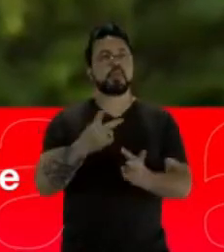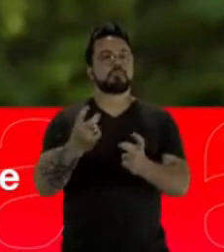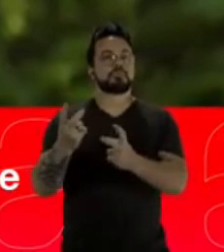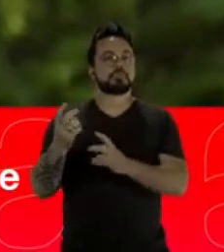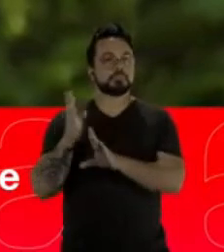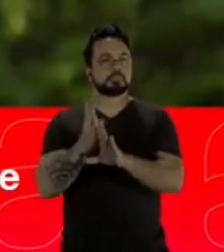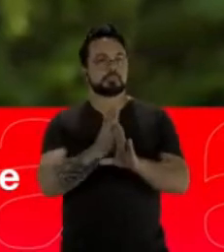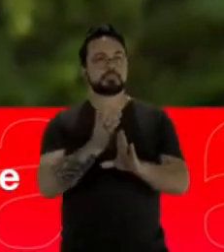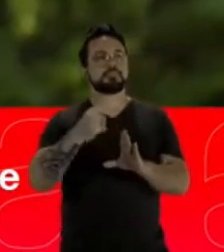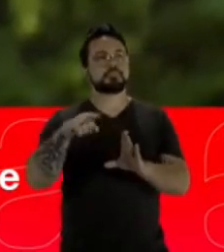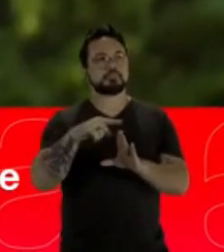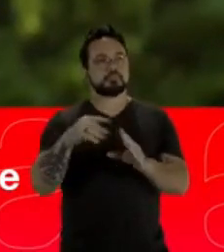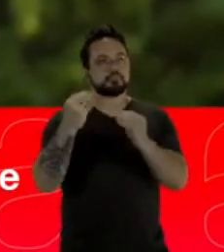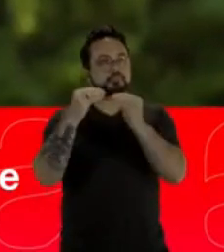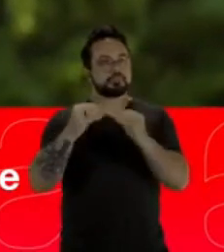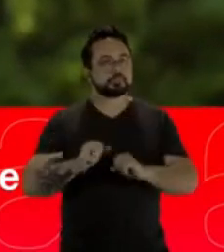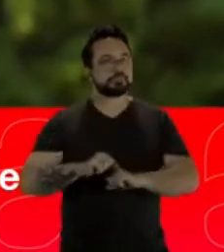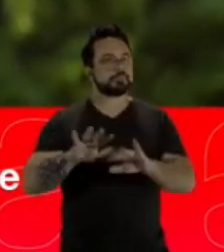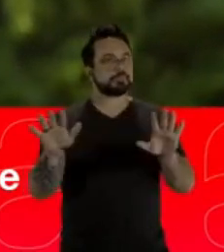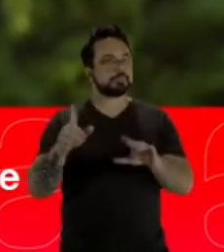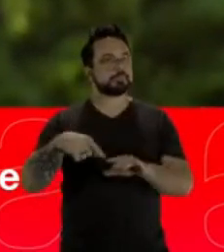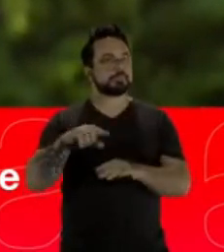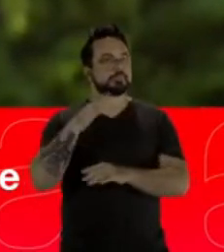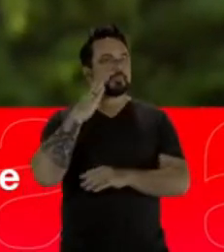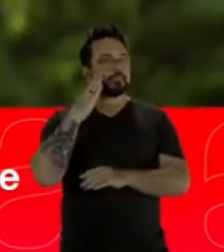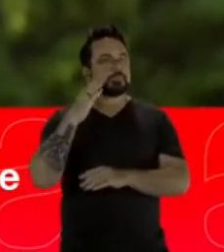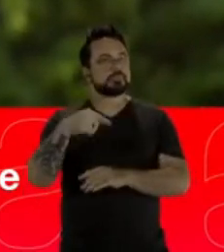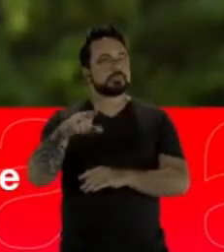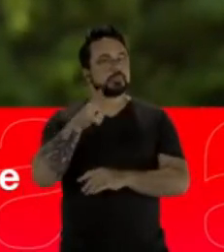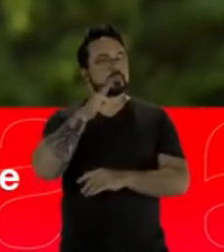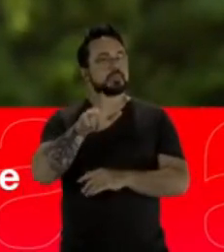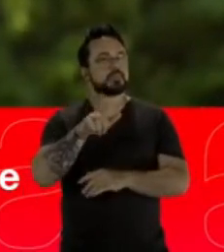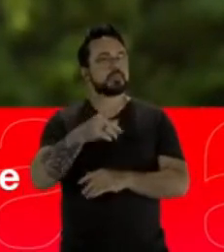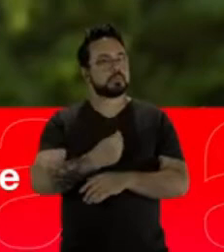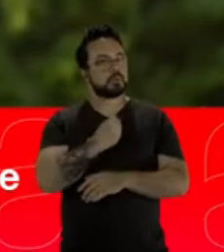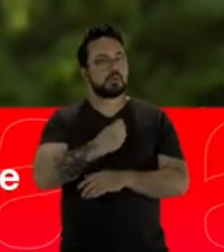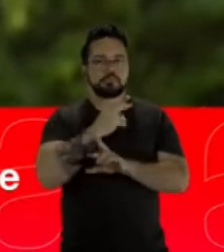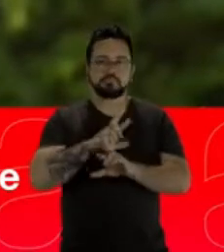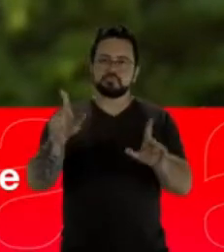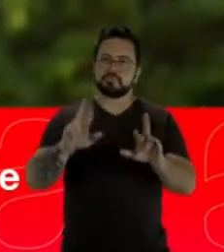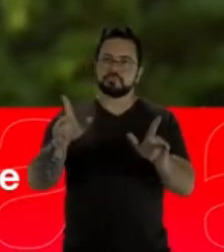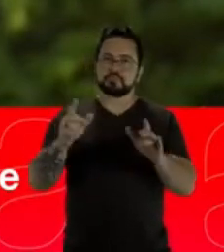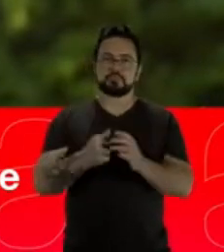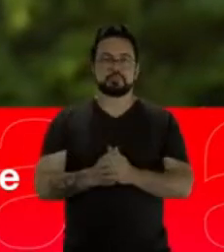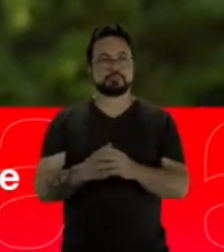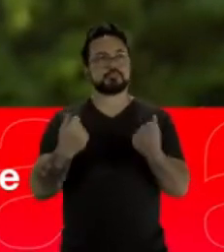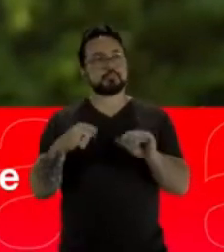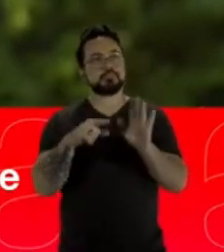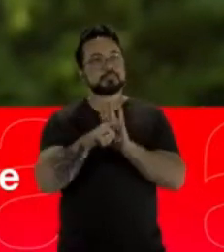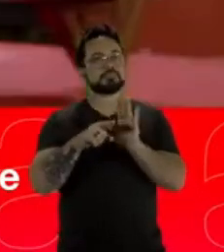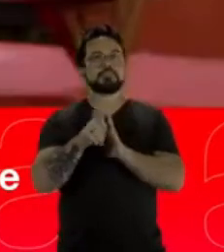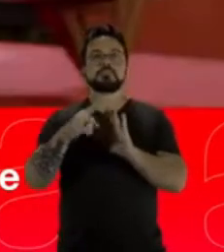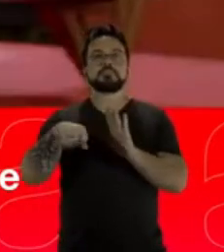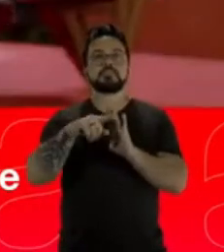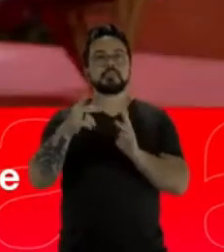alguma coisa... Galera, compartilha com a gente para a gente saber se tiver um jeito de sobreviver diferente... Tem que perguntar para essa galera que está